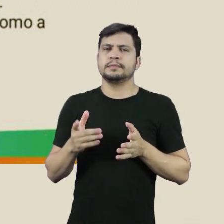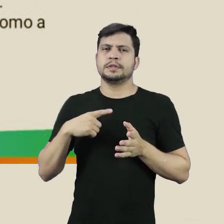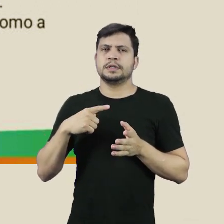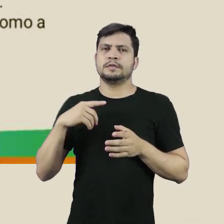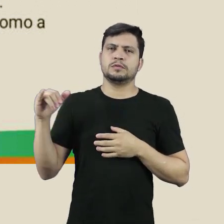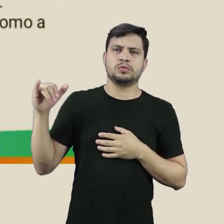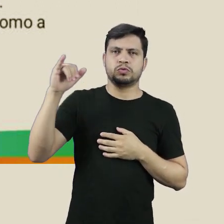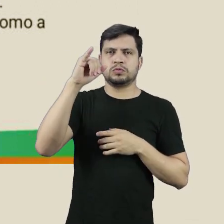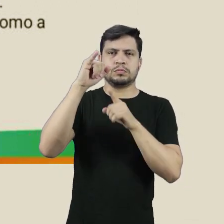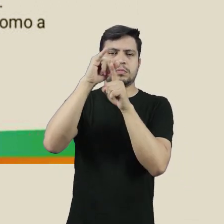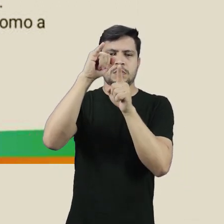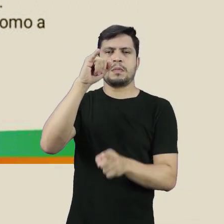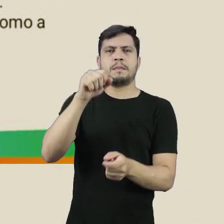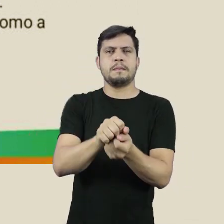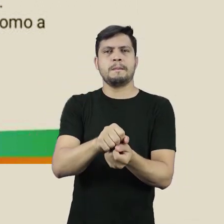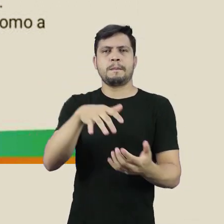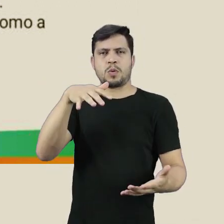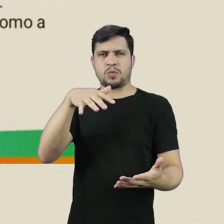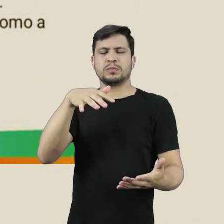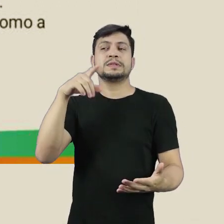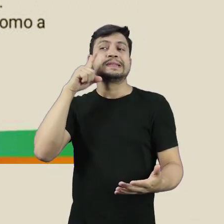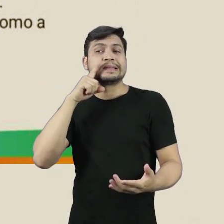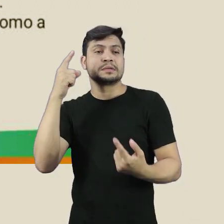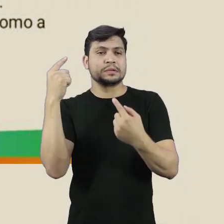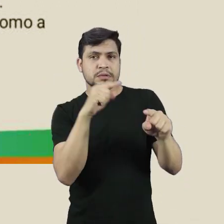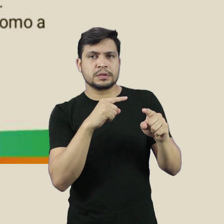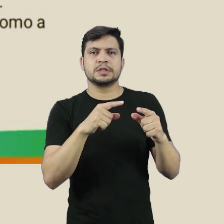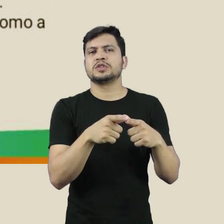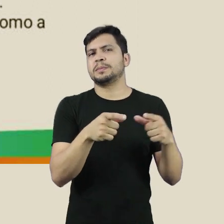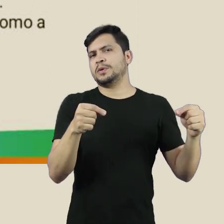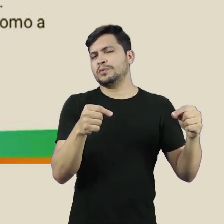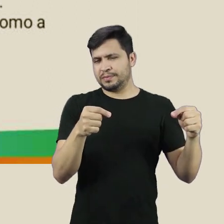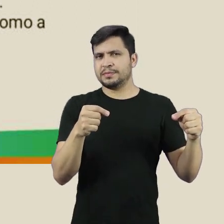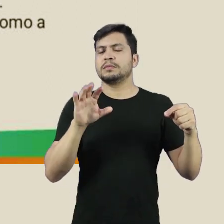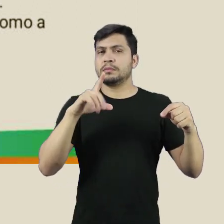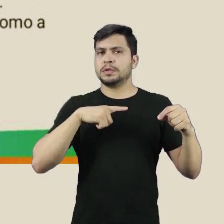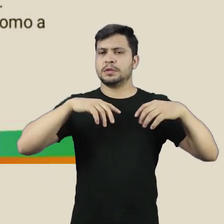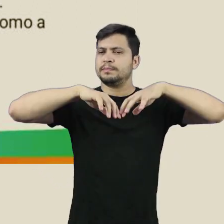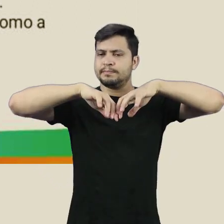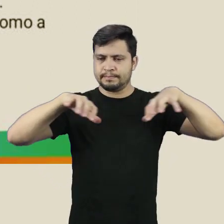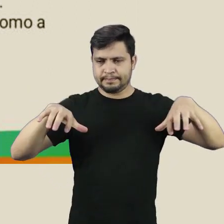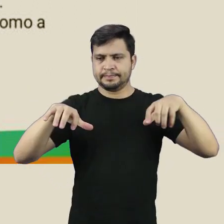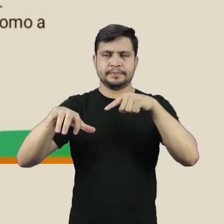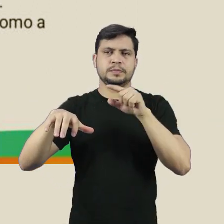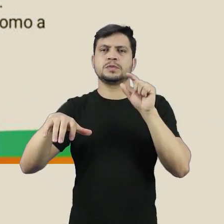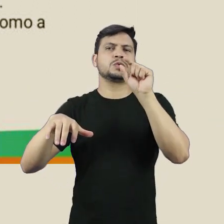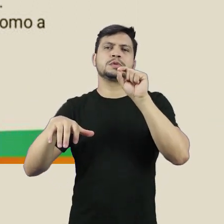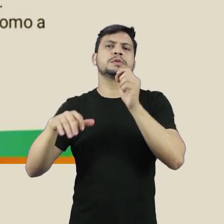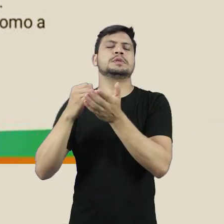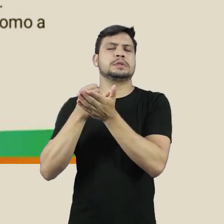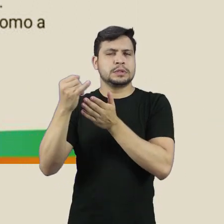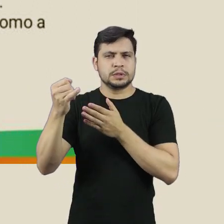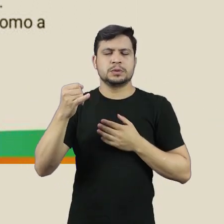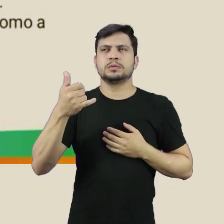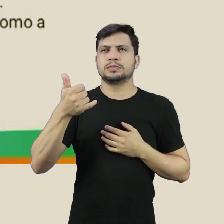período homogêneo, único na história do mundo. Divide-se em duas metades, tendo como divisor de águas o início da década de